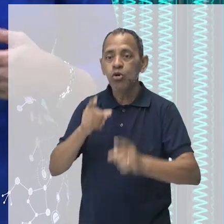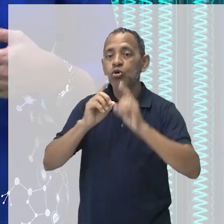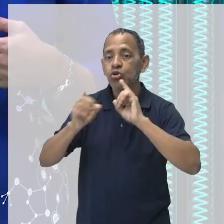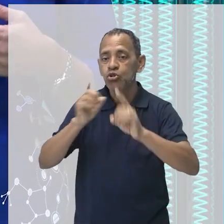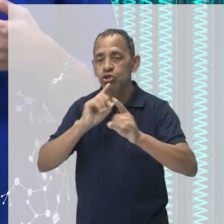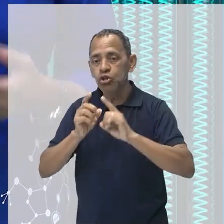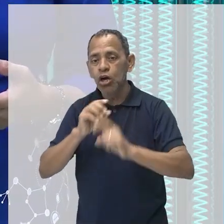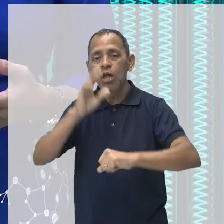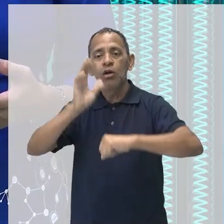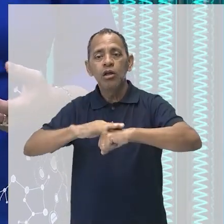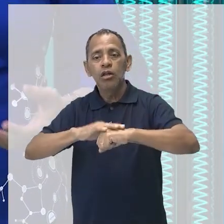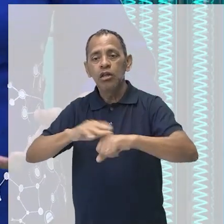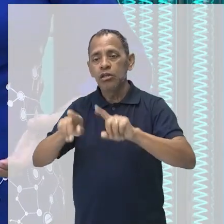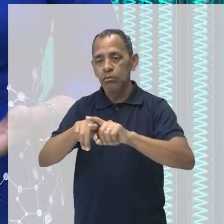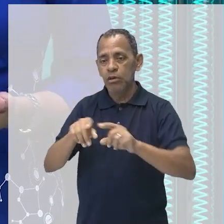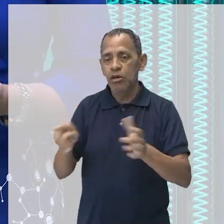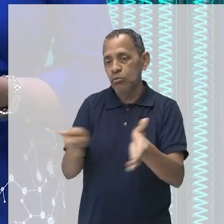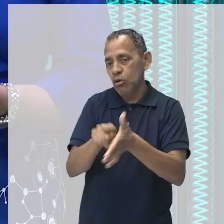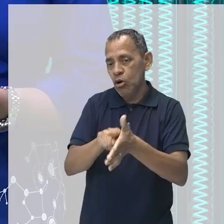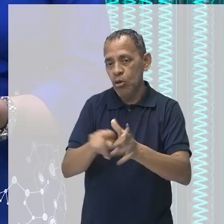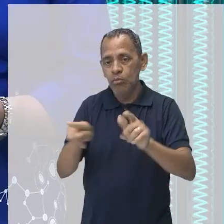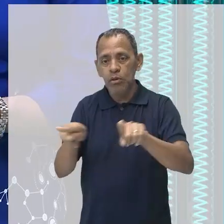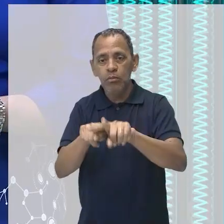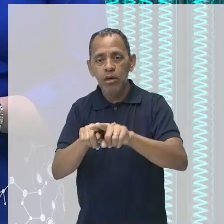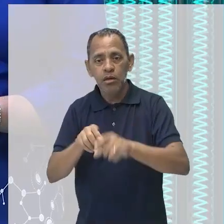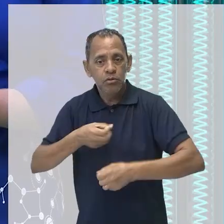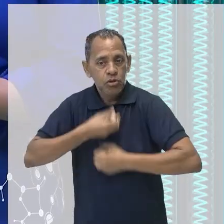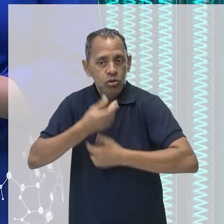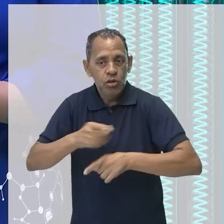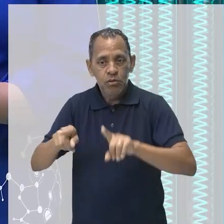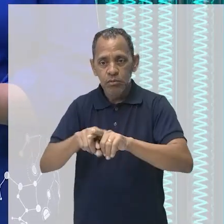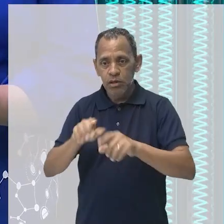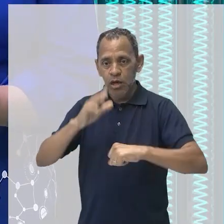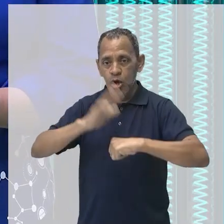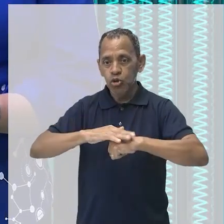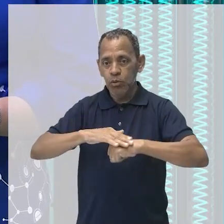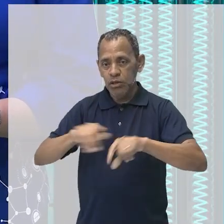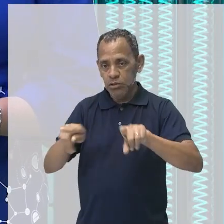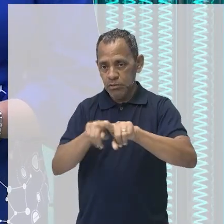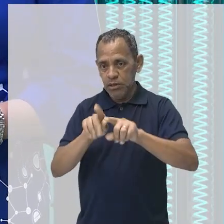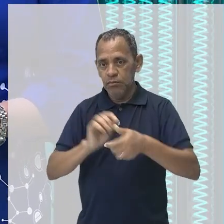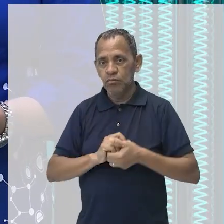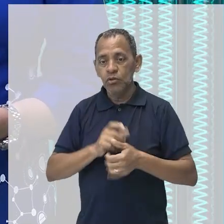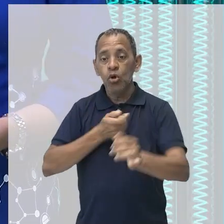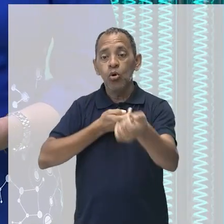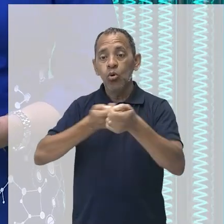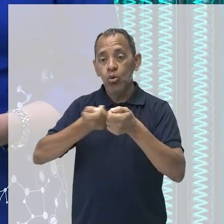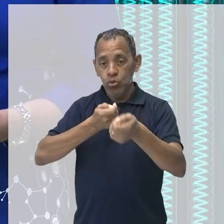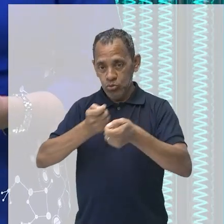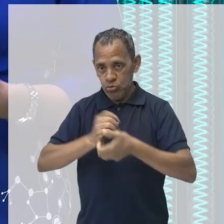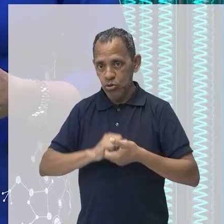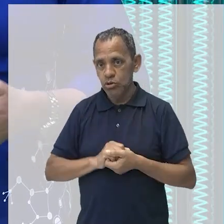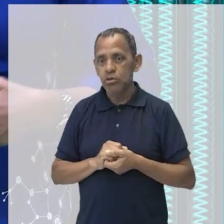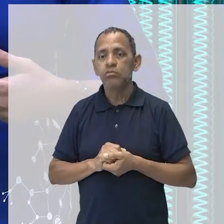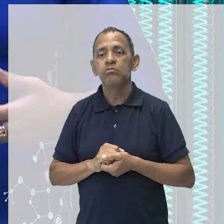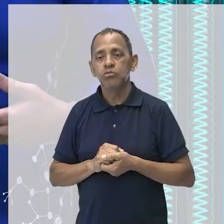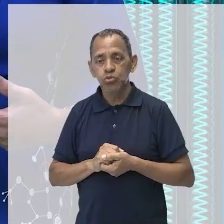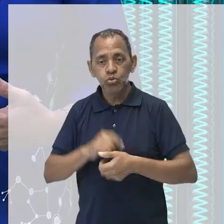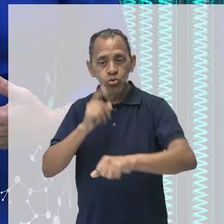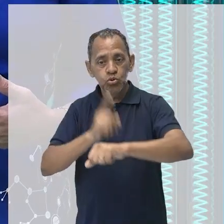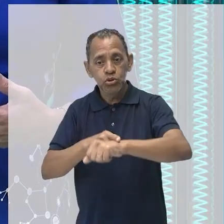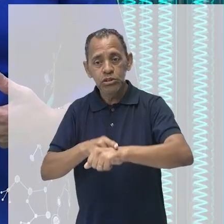e espontâneo. Aí tem o ritmo e tempo. O controle do ritmo e do tempo